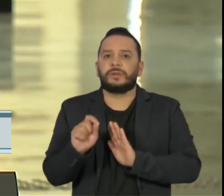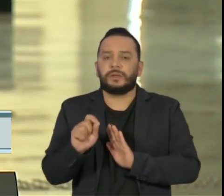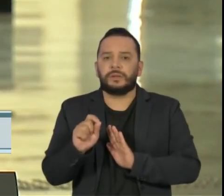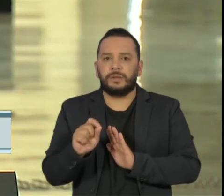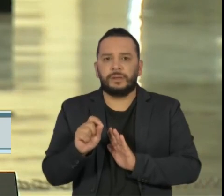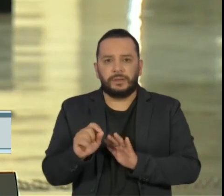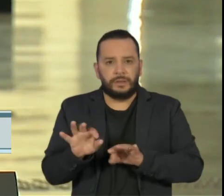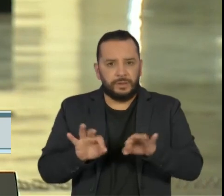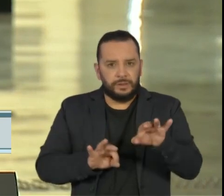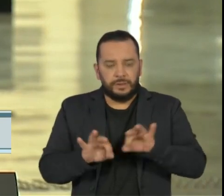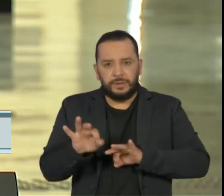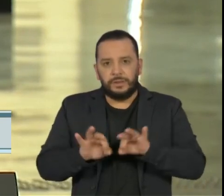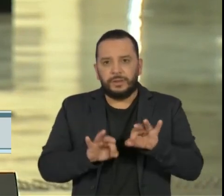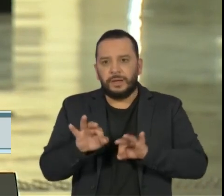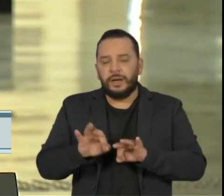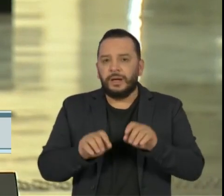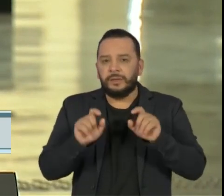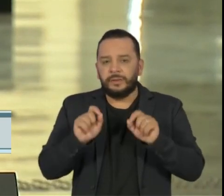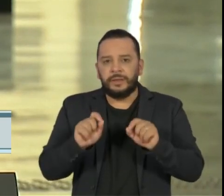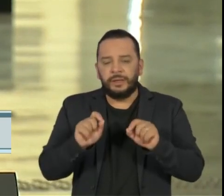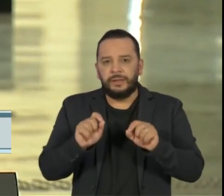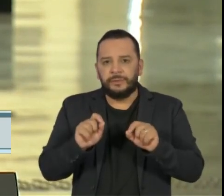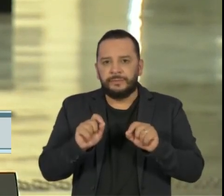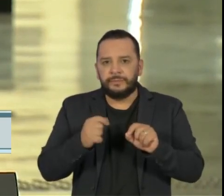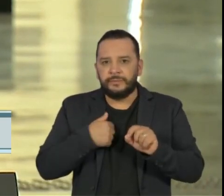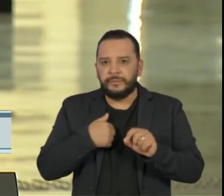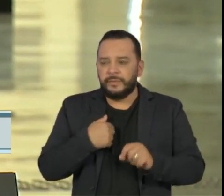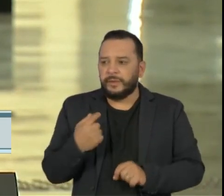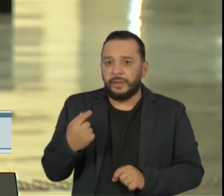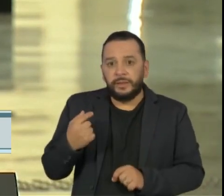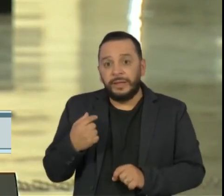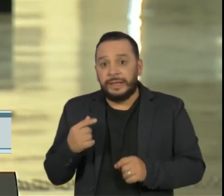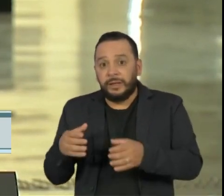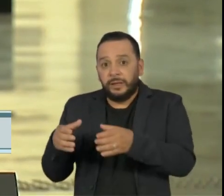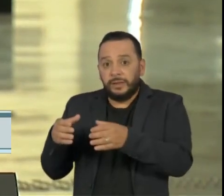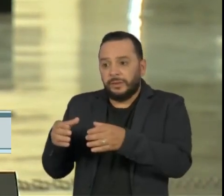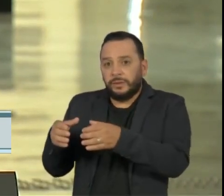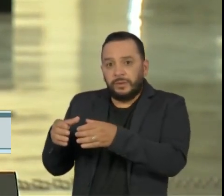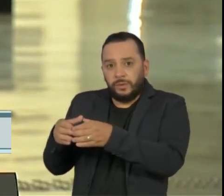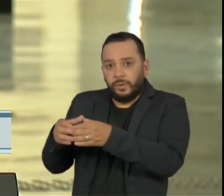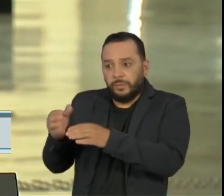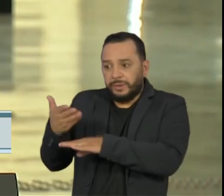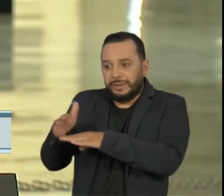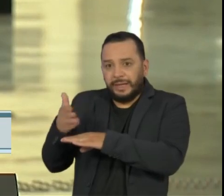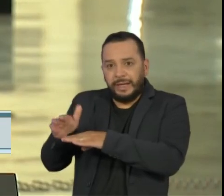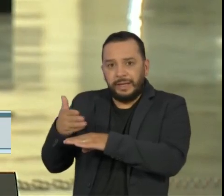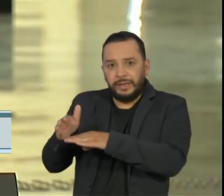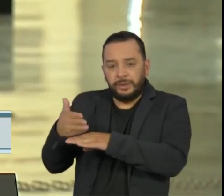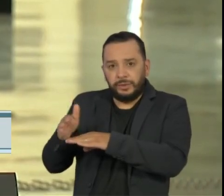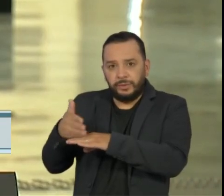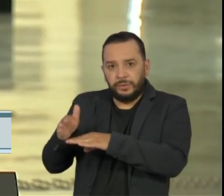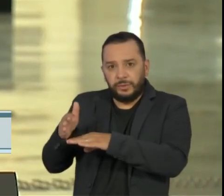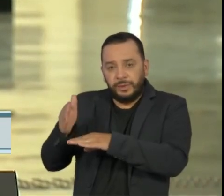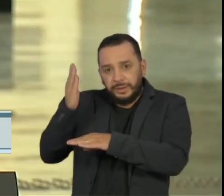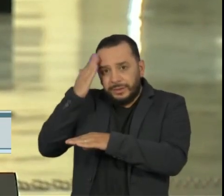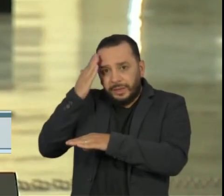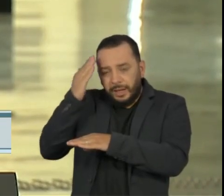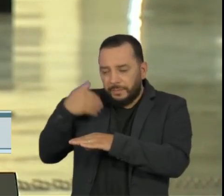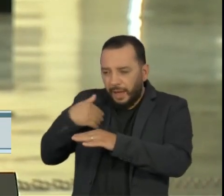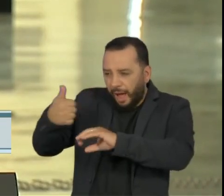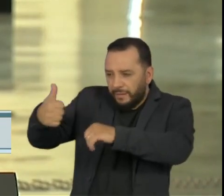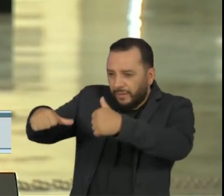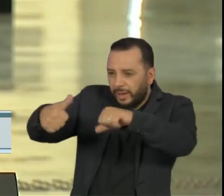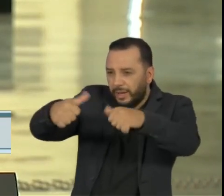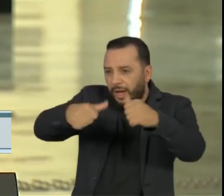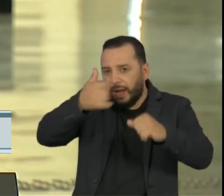um projeto de individualização dos treinos, principalmente na parte de avaliação dos